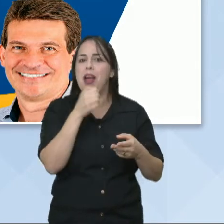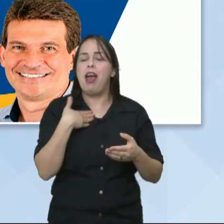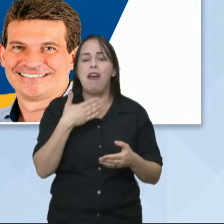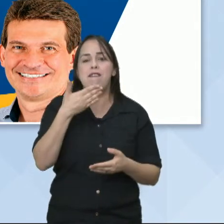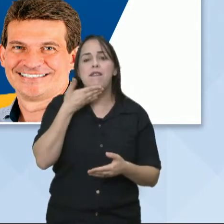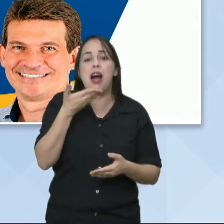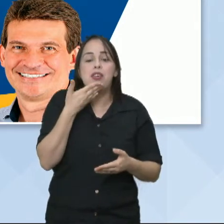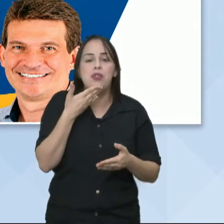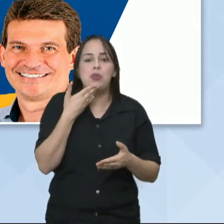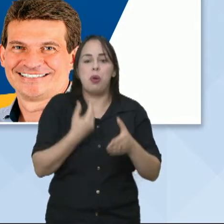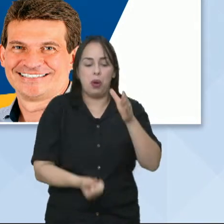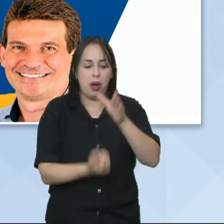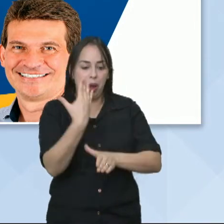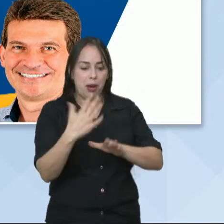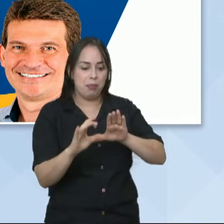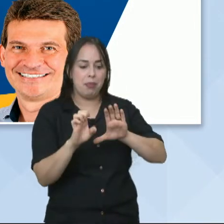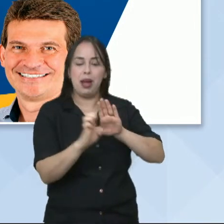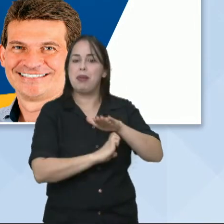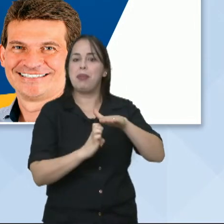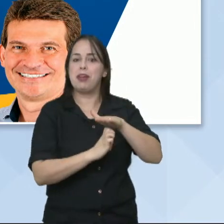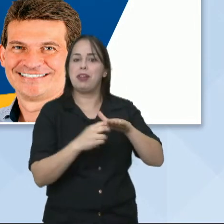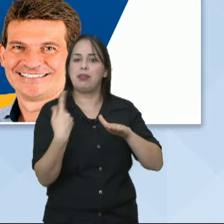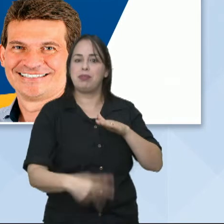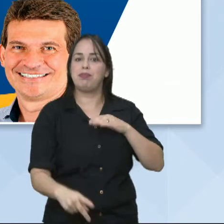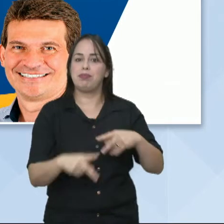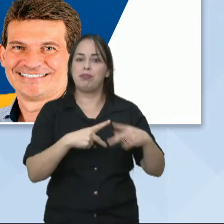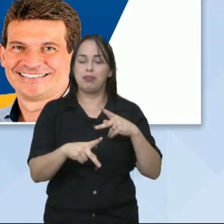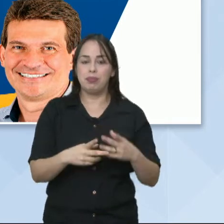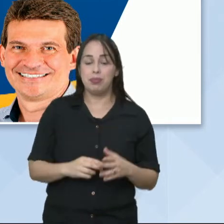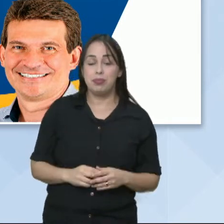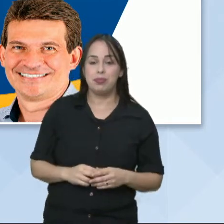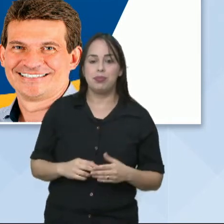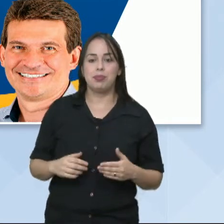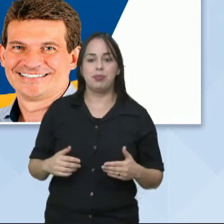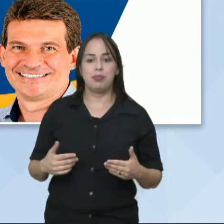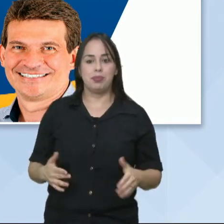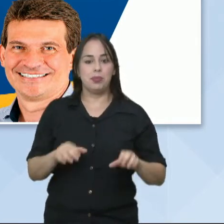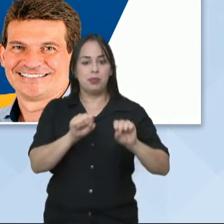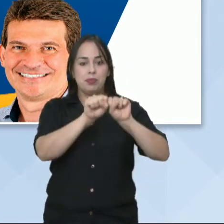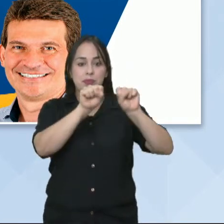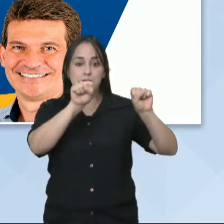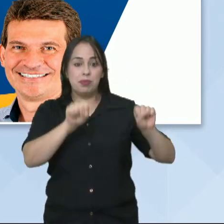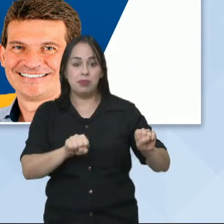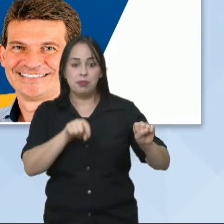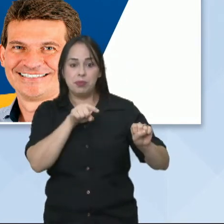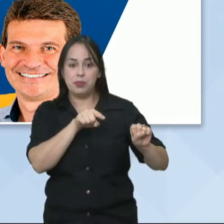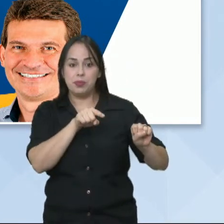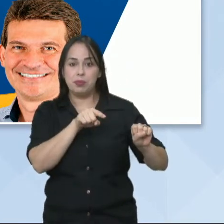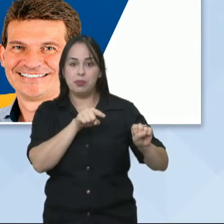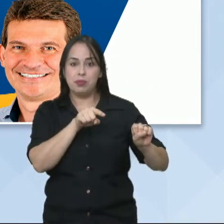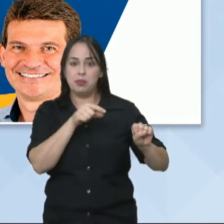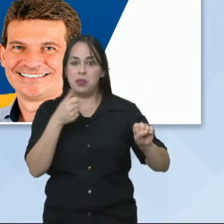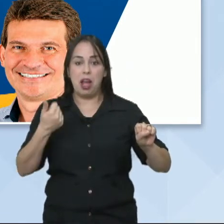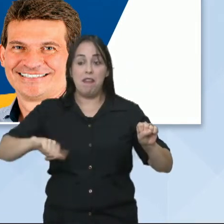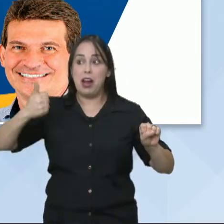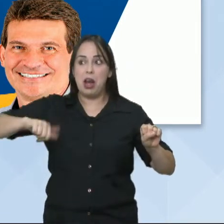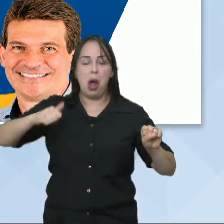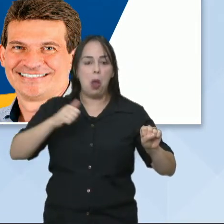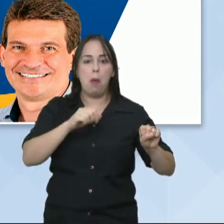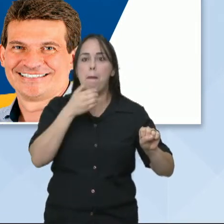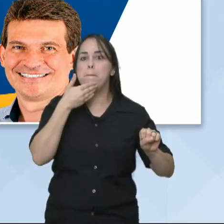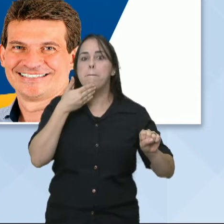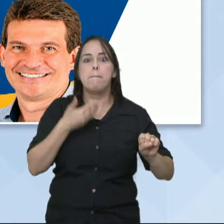empresa aqui em São José. Tanto é que o sistema aqui é avaliado como o melhor do